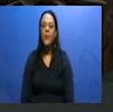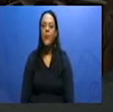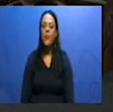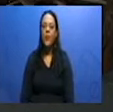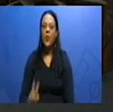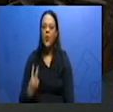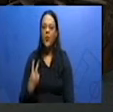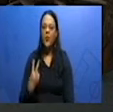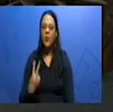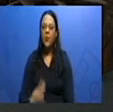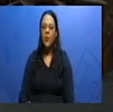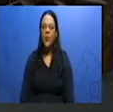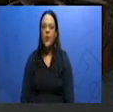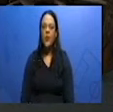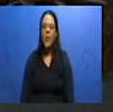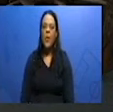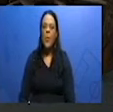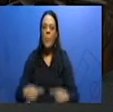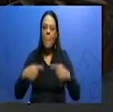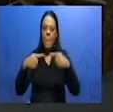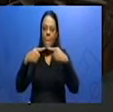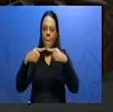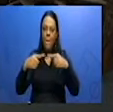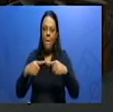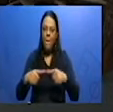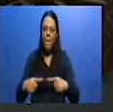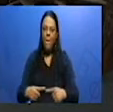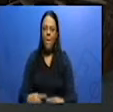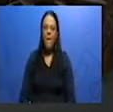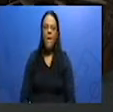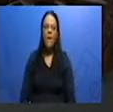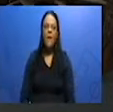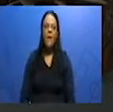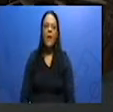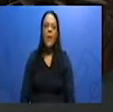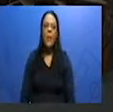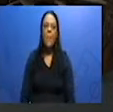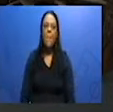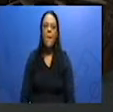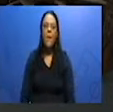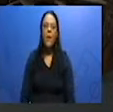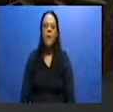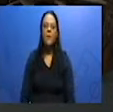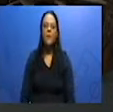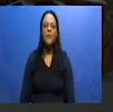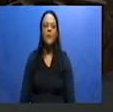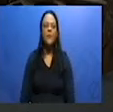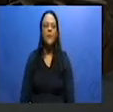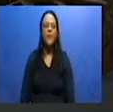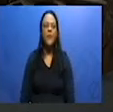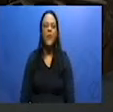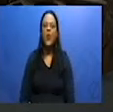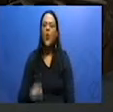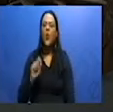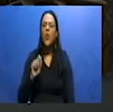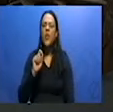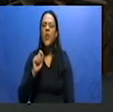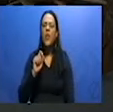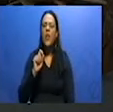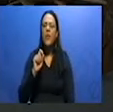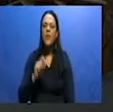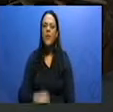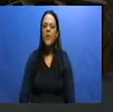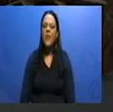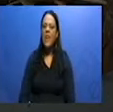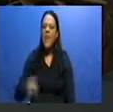Segundo, gente, associar. Deixa eu até fazer isso aqui, ó, porque associar não